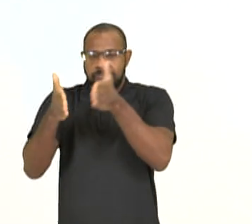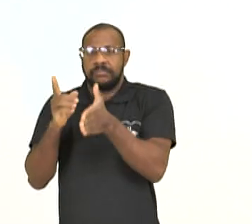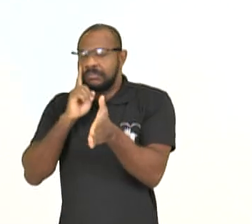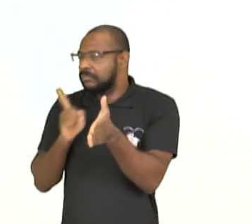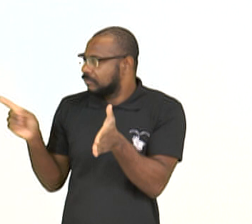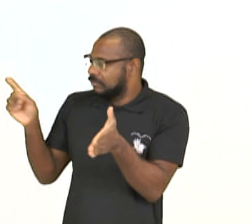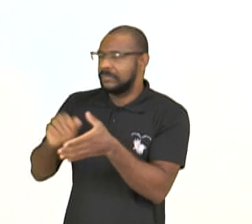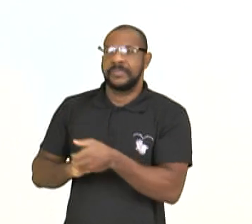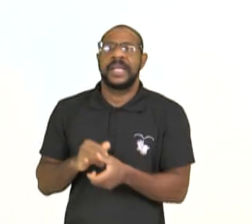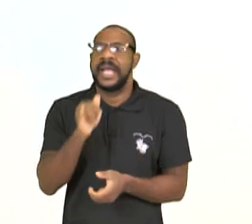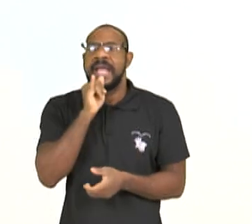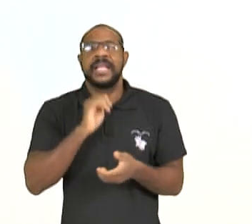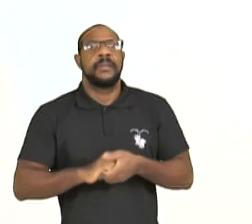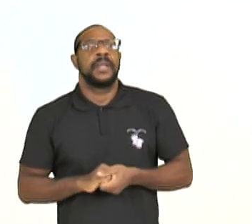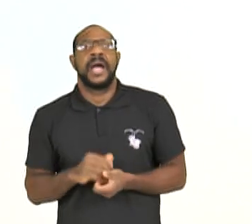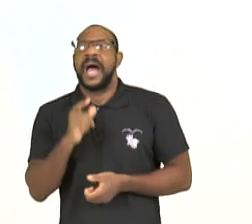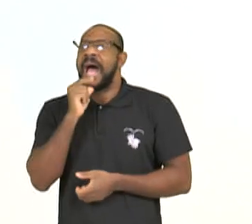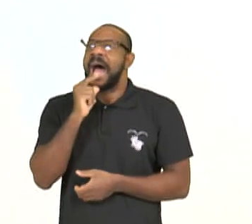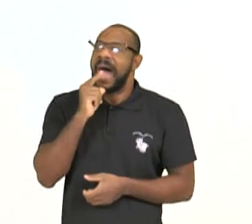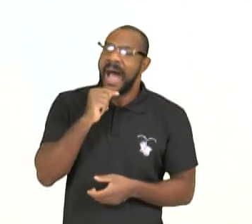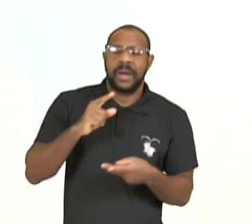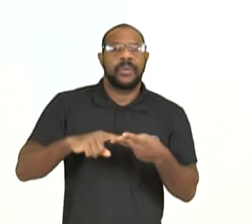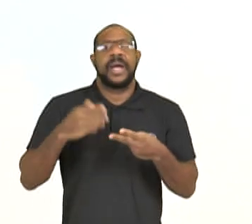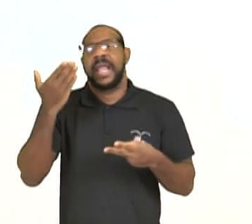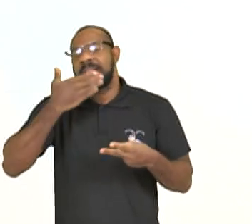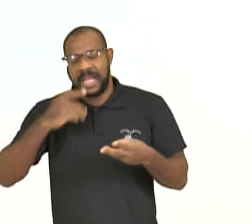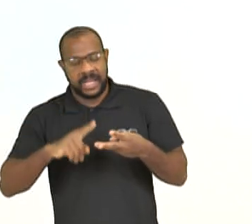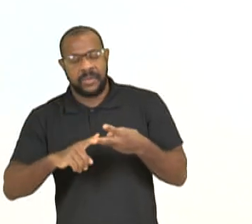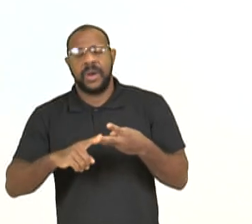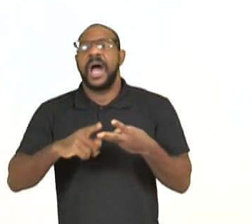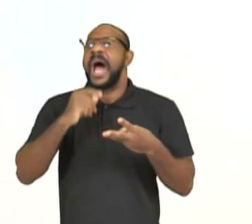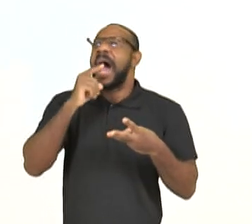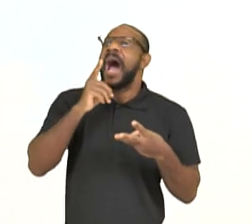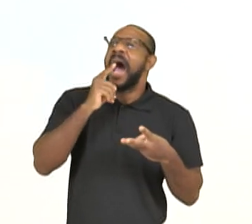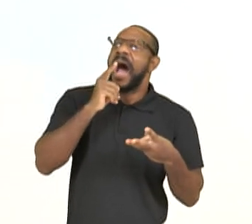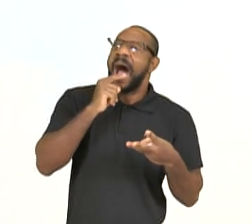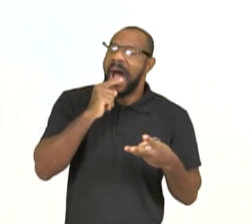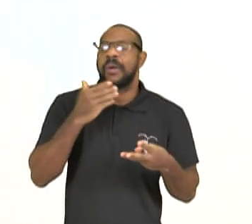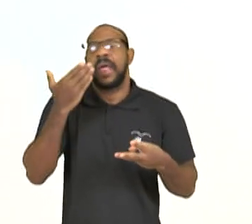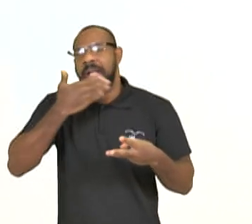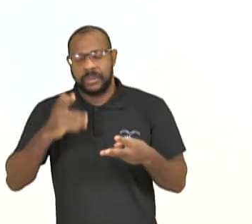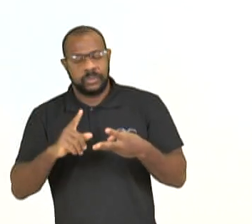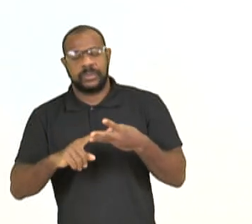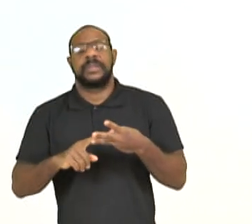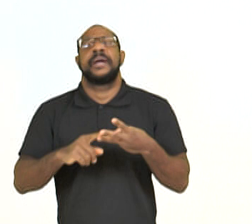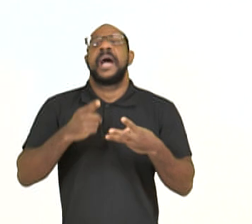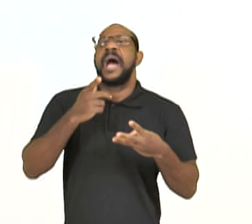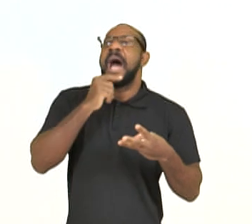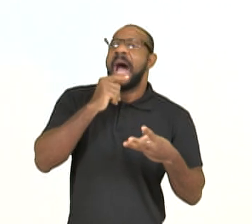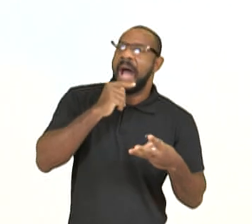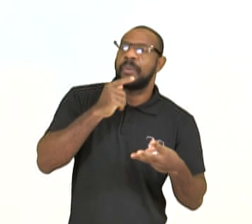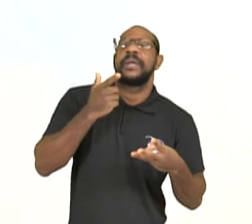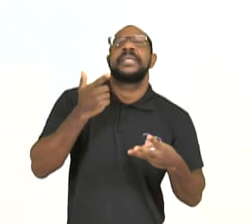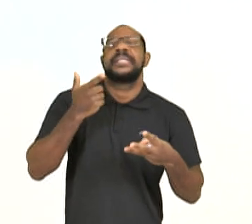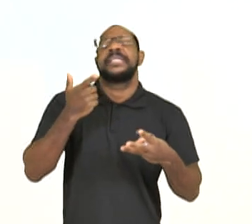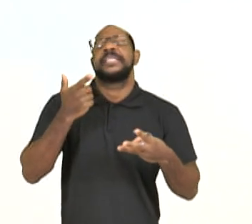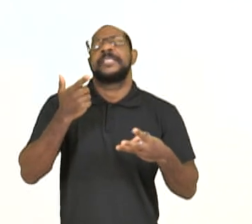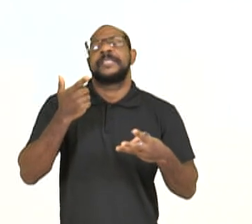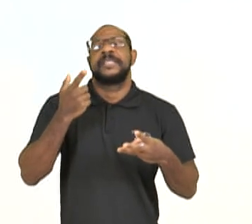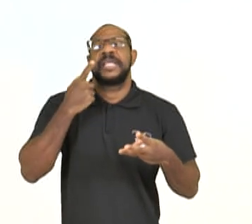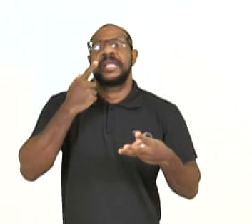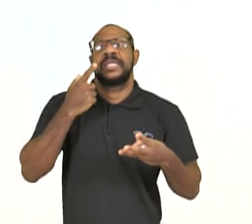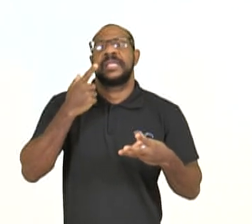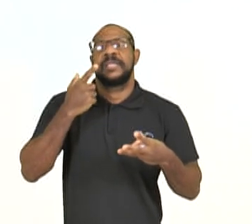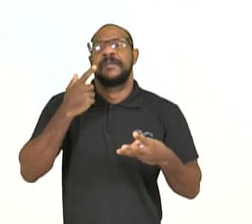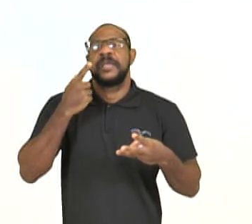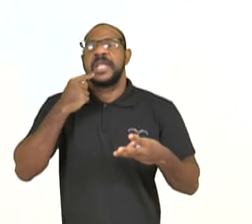exemplos água e sal, água e açúcar, água e álcool, tá? Formando misturas homogêneas, certo? E ainda,